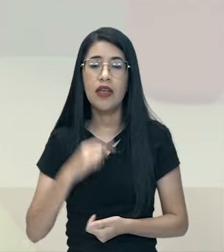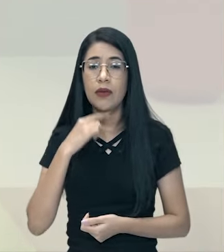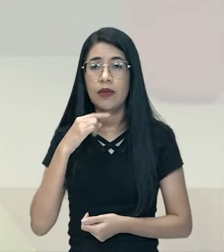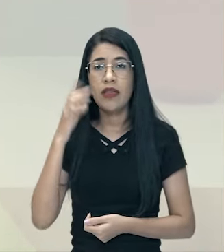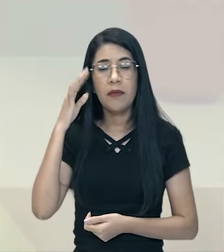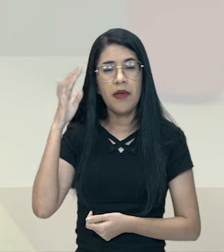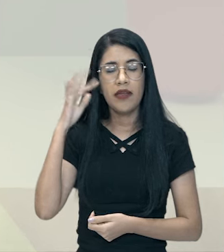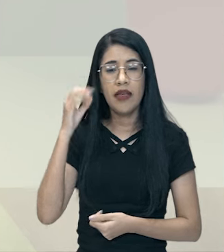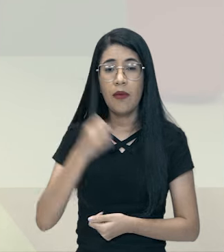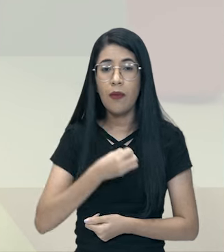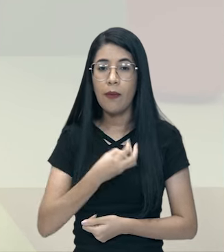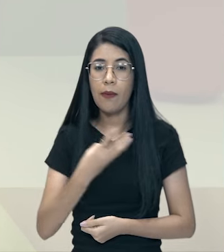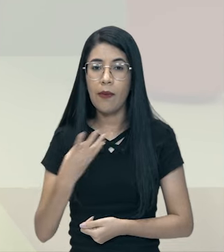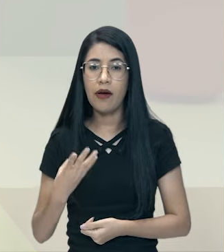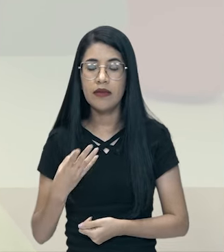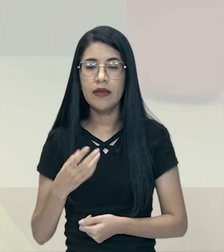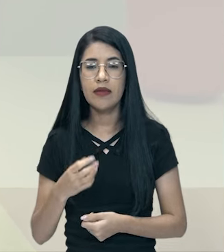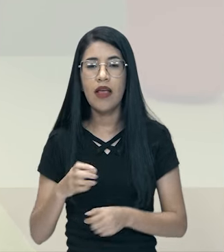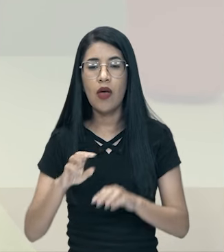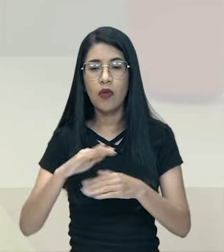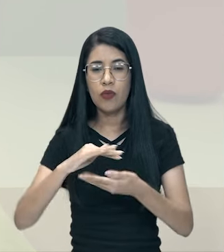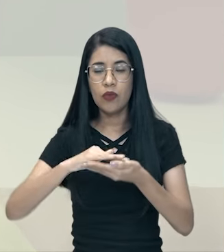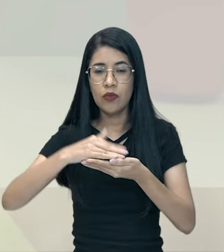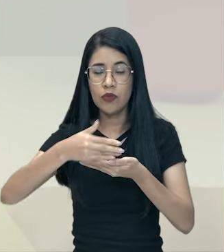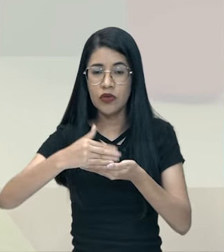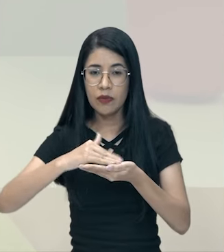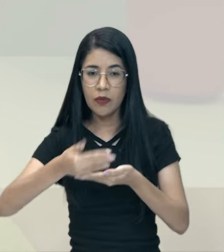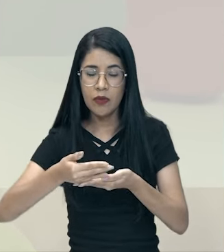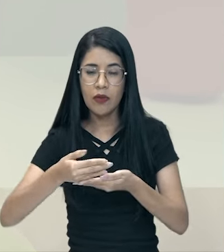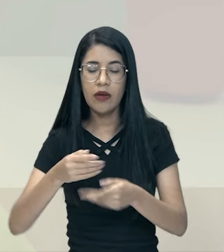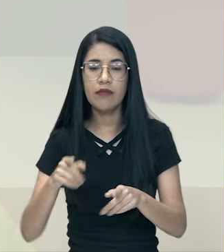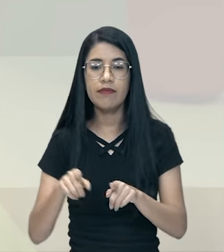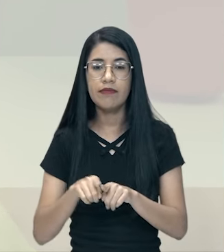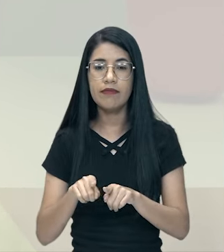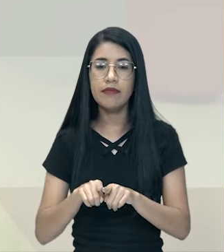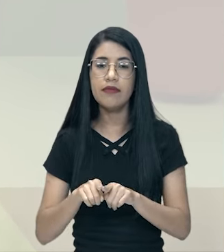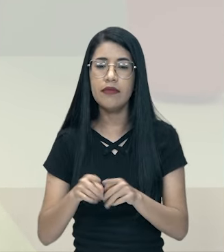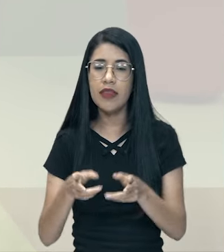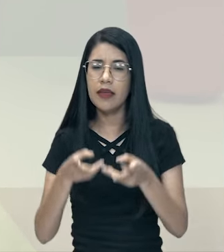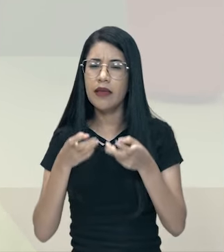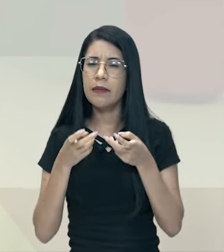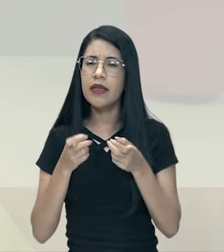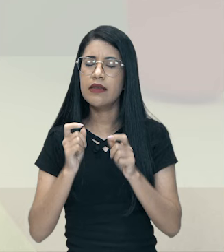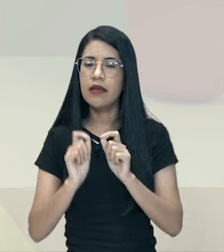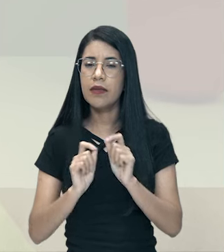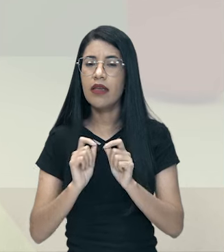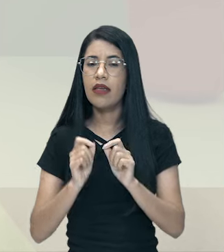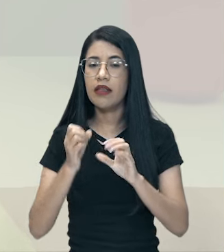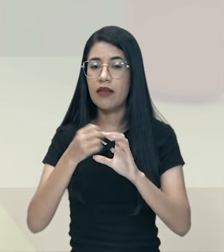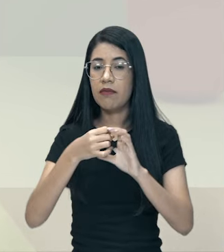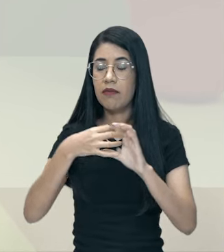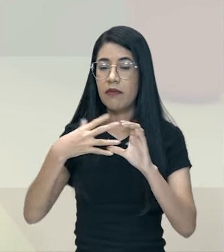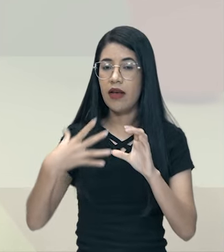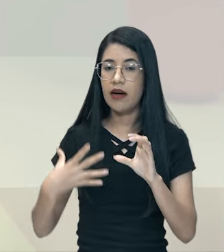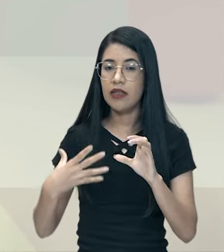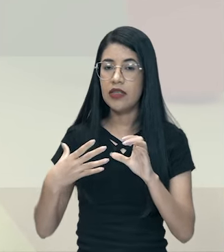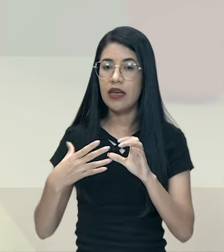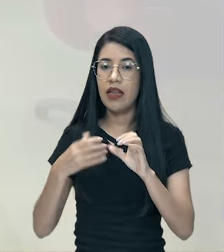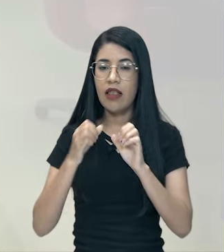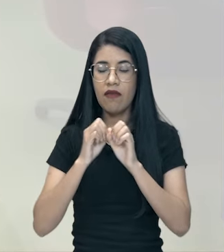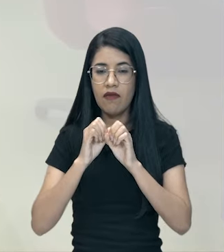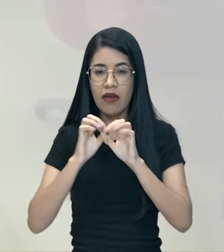aí a Cecília, no notebook. Vejam aí que essa radiação é caracterizada pela emissão